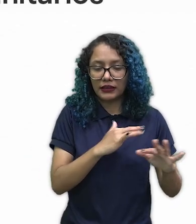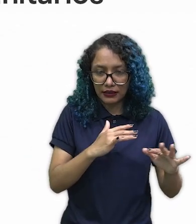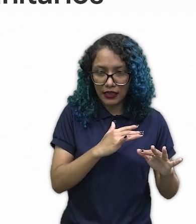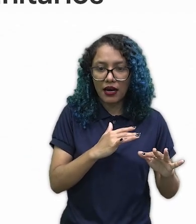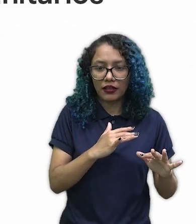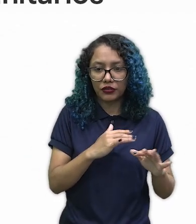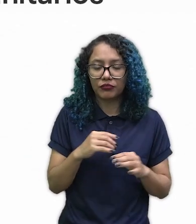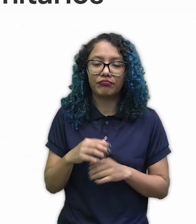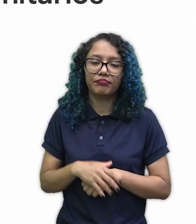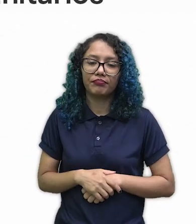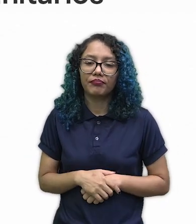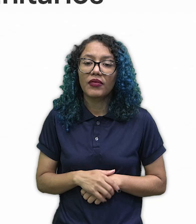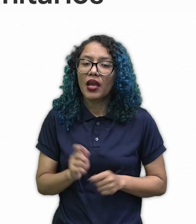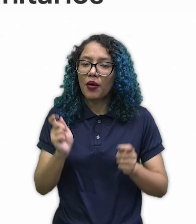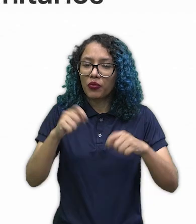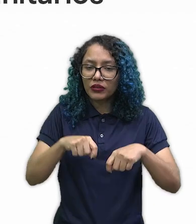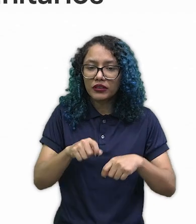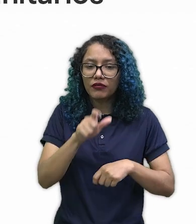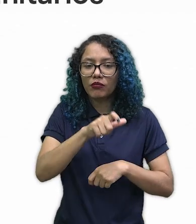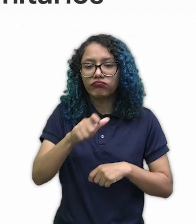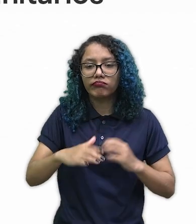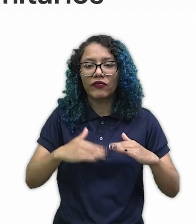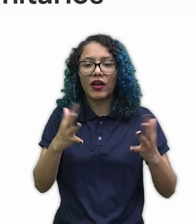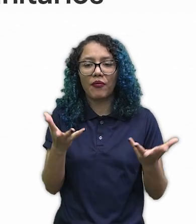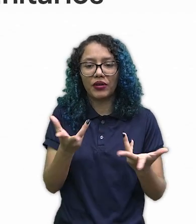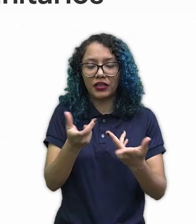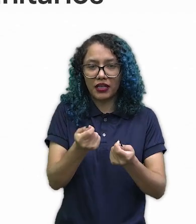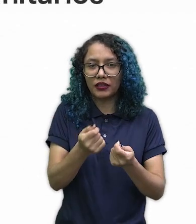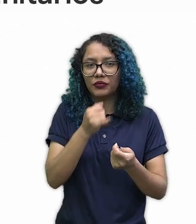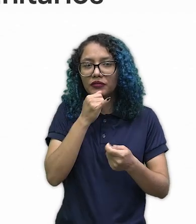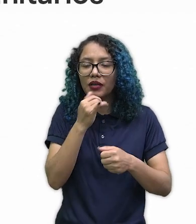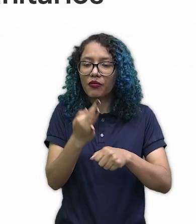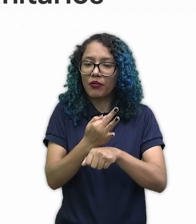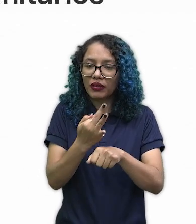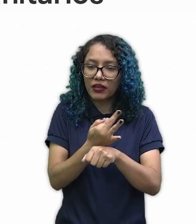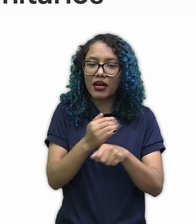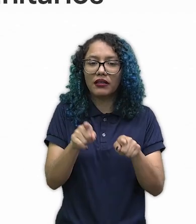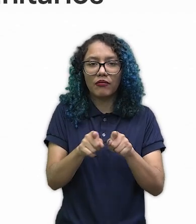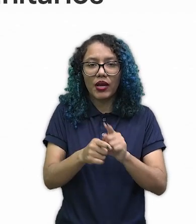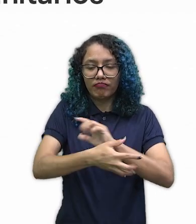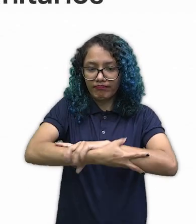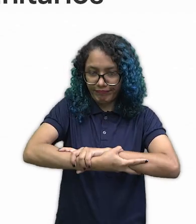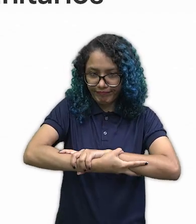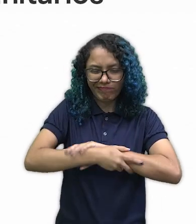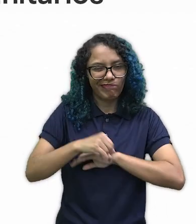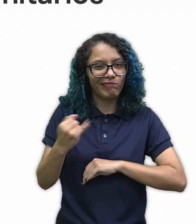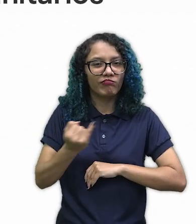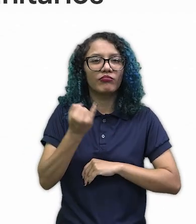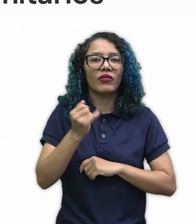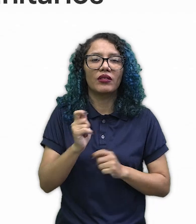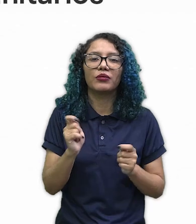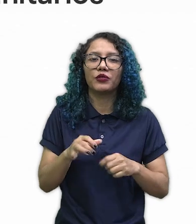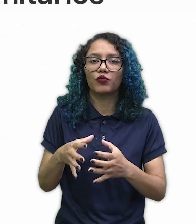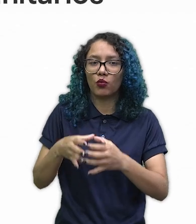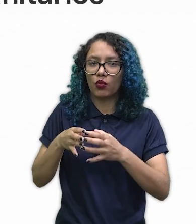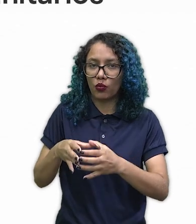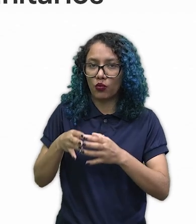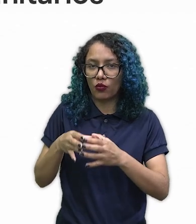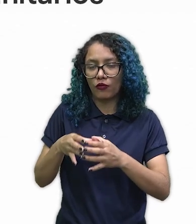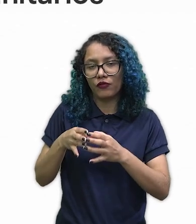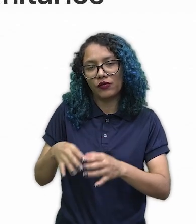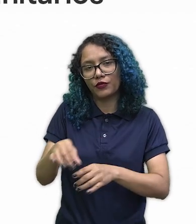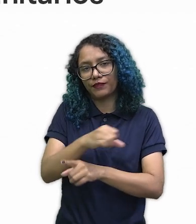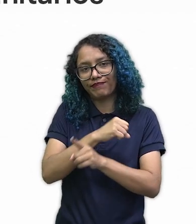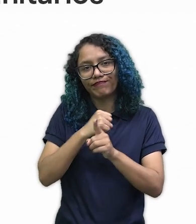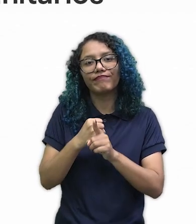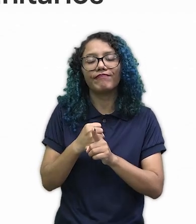indivíduos desenvolvem habilidades como resiliência e cooperação, essenciais para o convívio